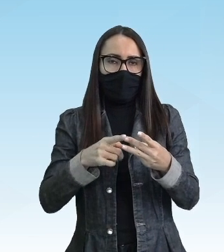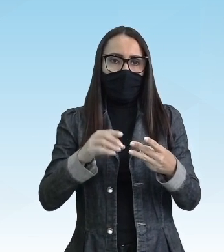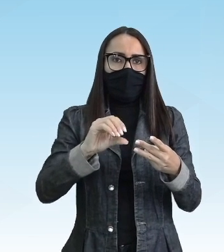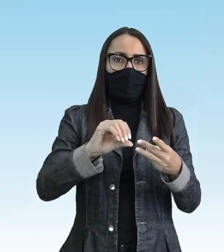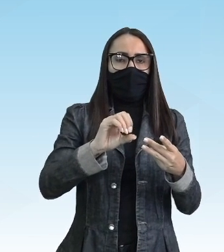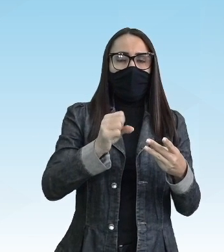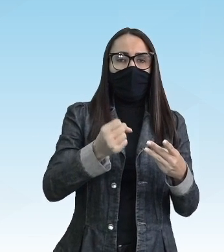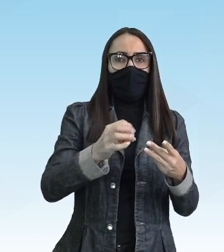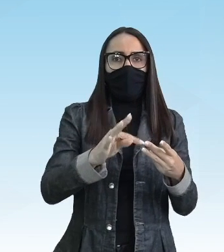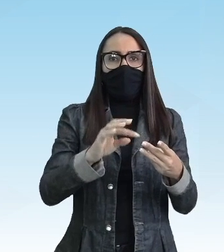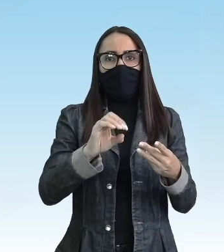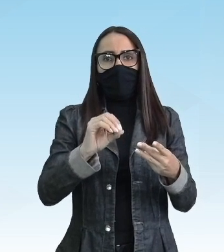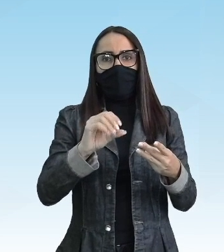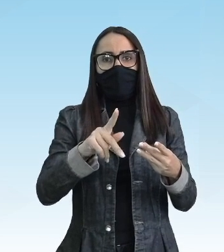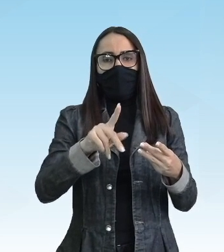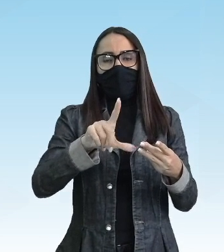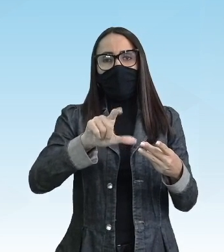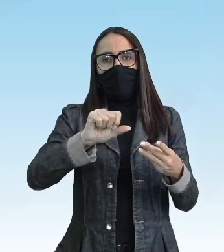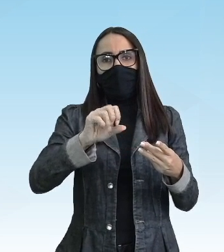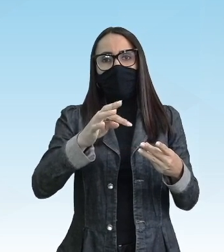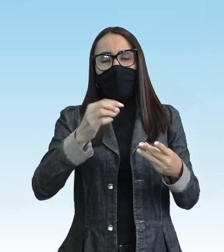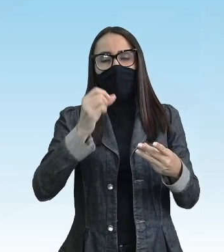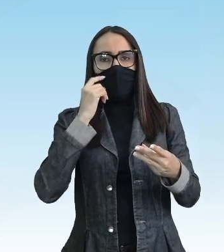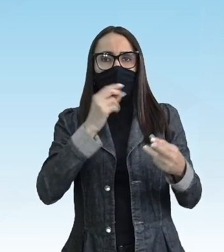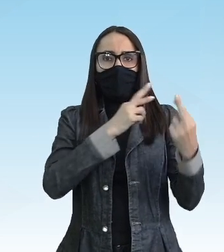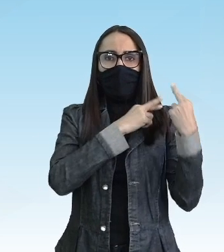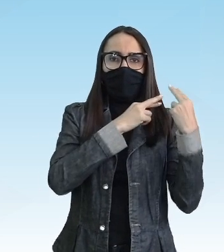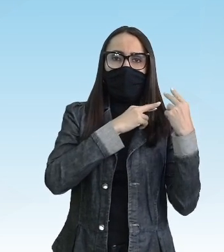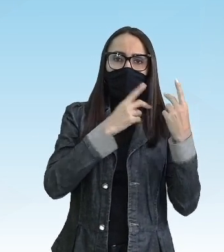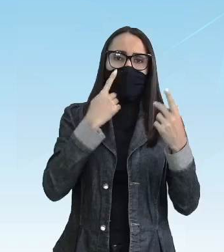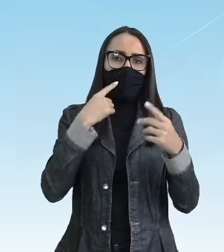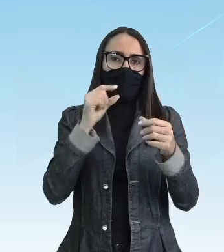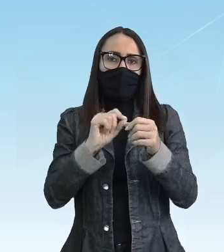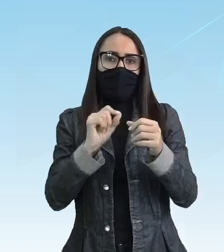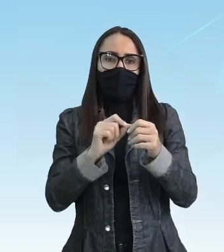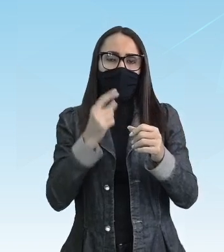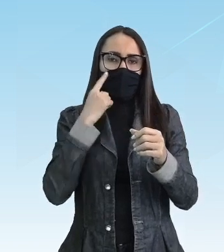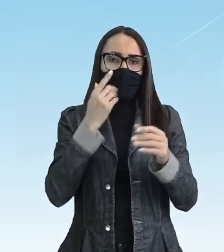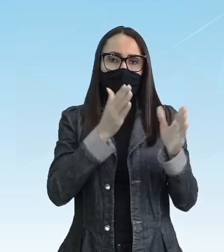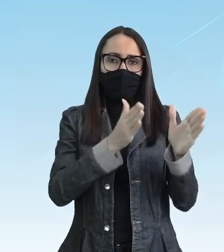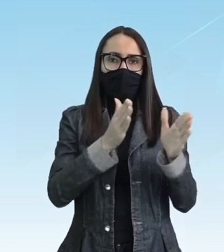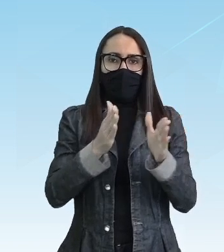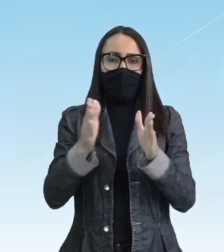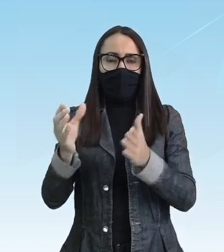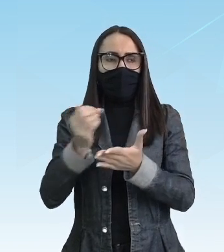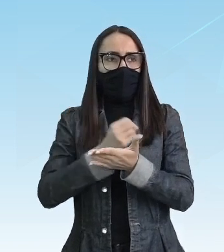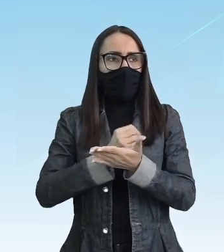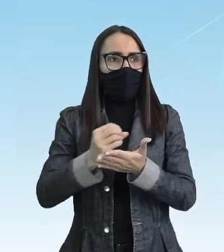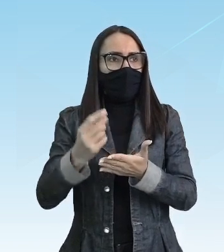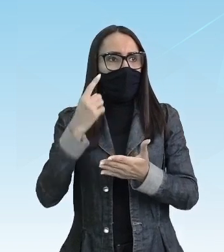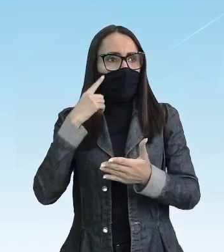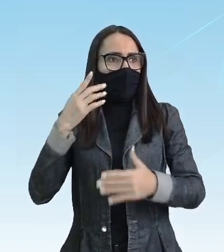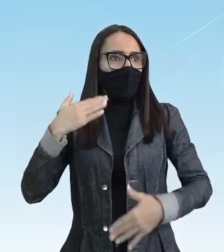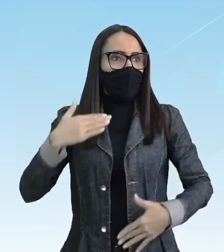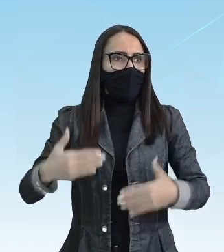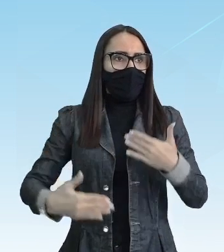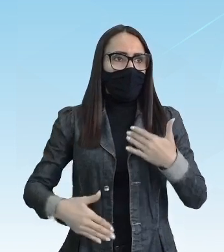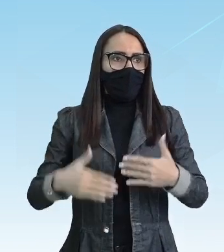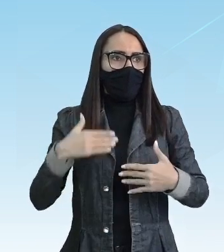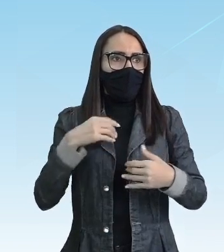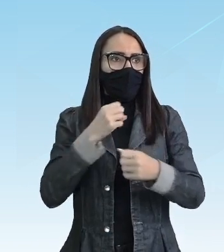são responsáveis pela produção de parte orgânica da matriz